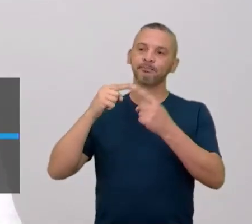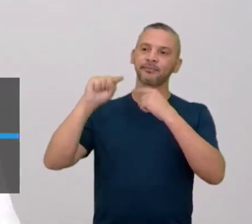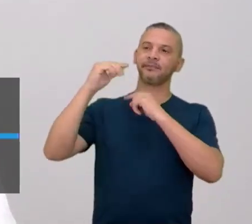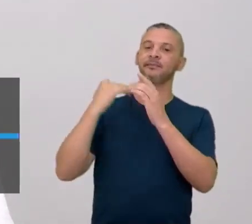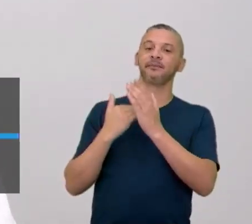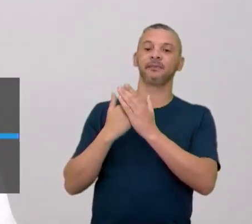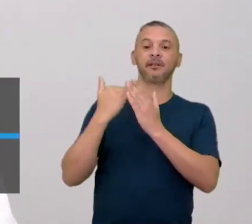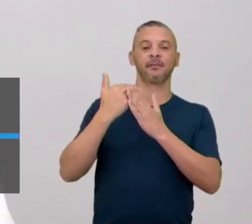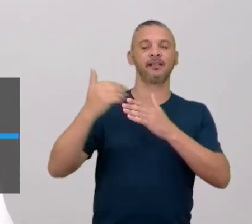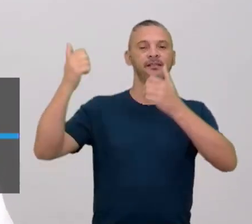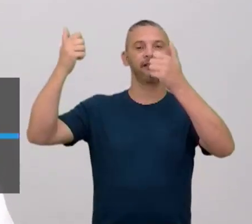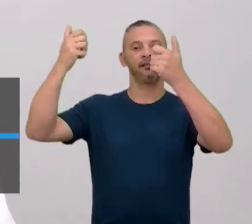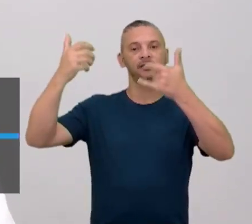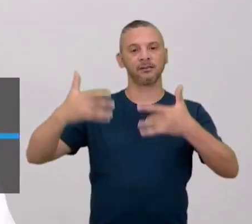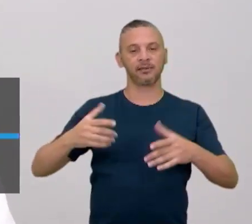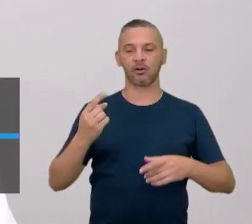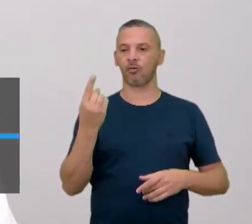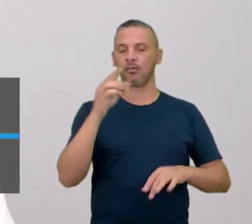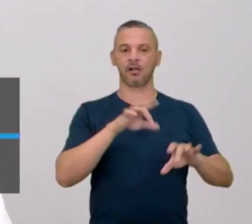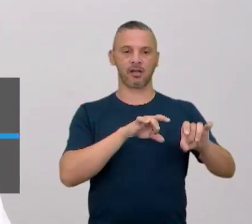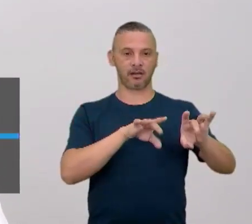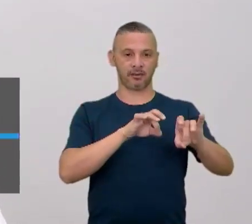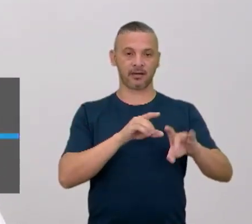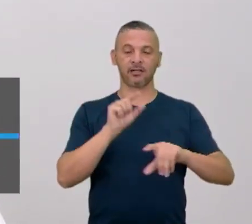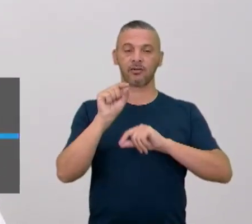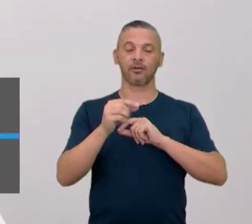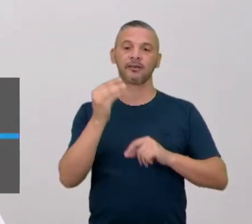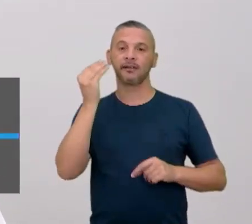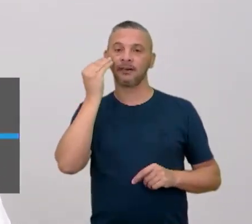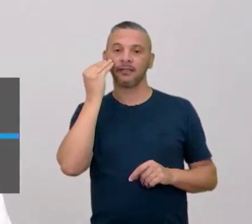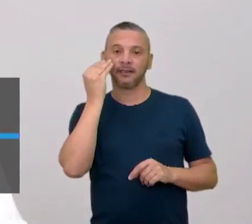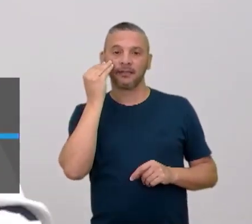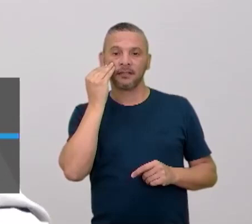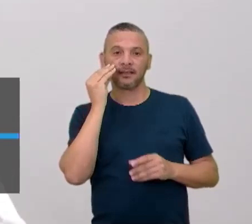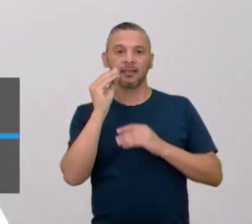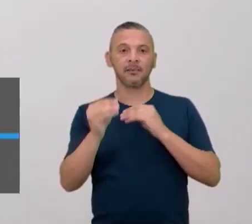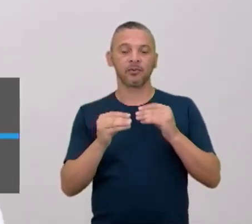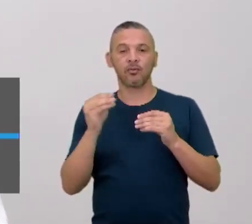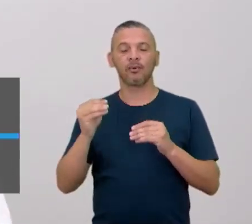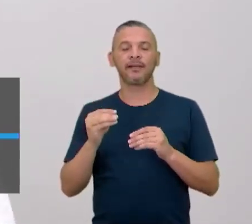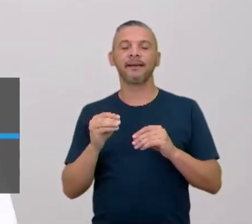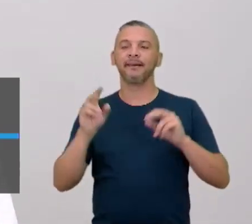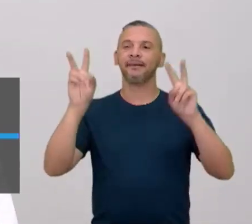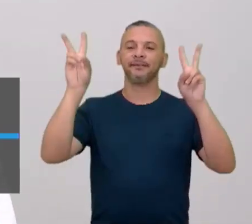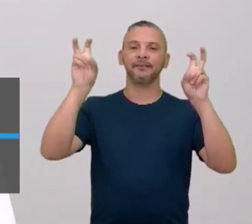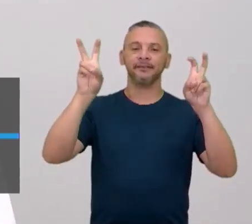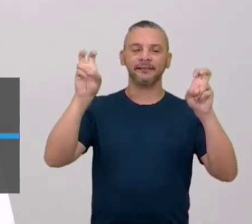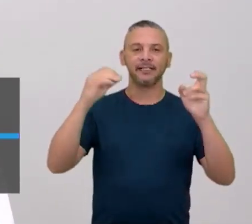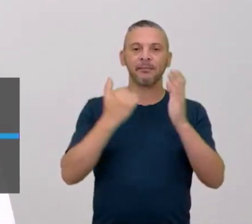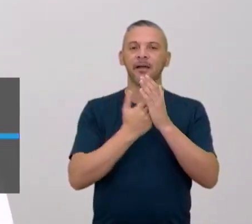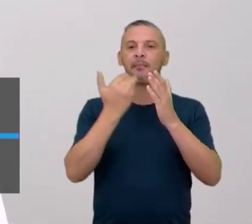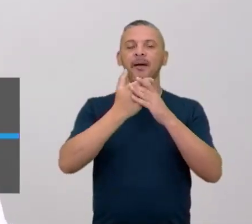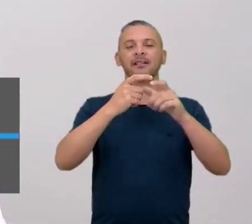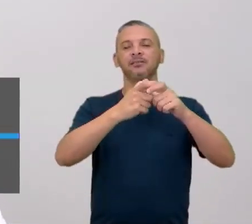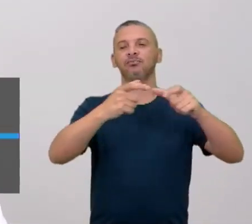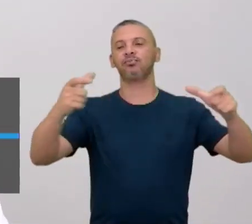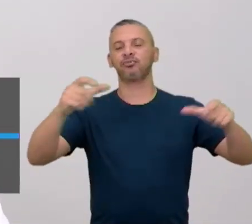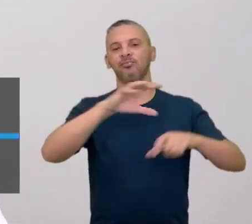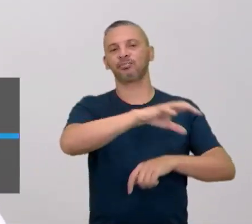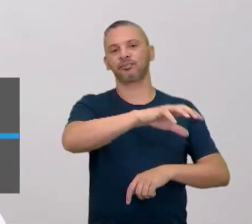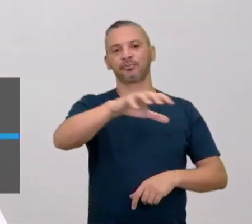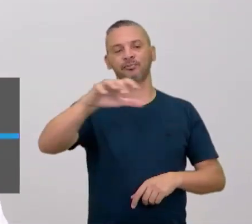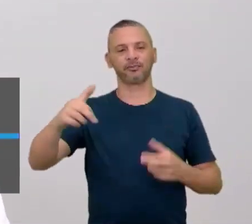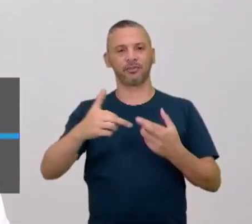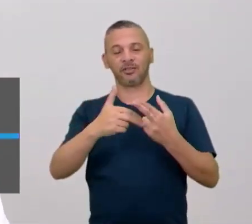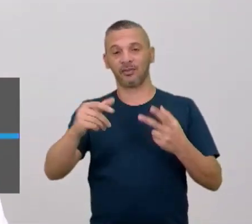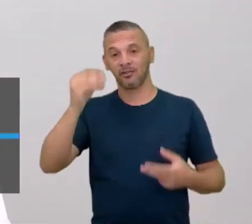uma especialidade técnica. A gente procura aqui abranger muito mais áreas do